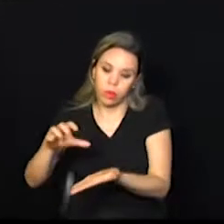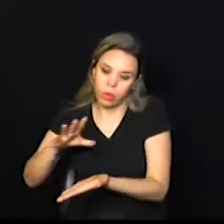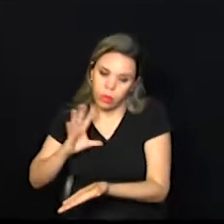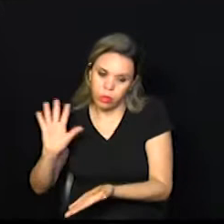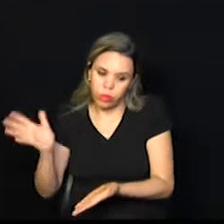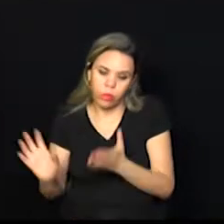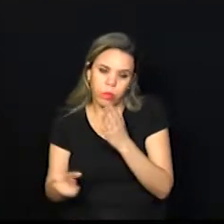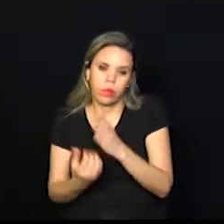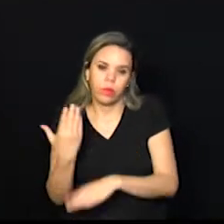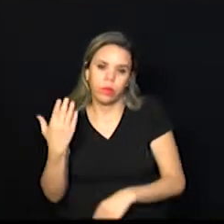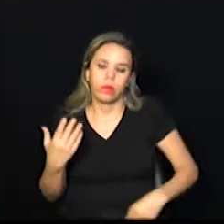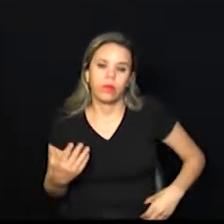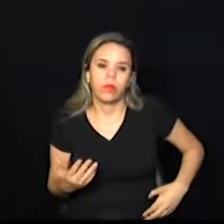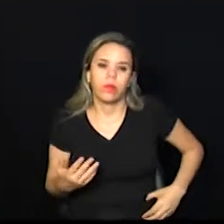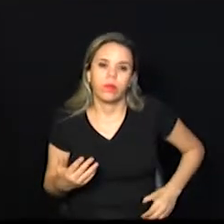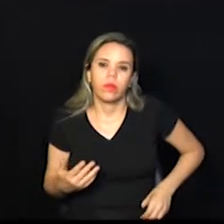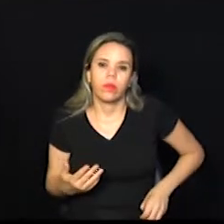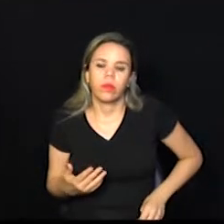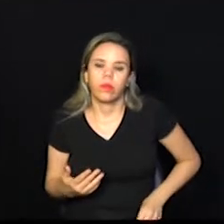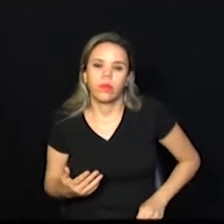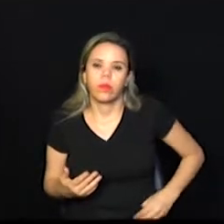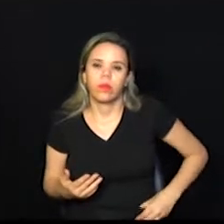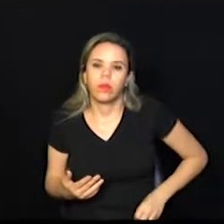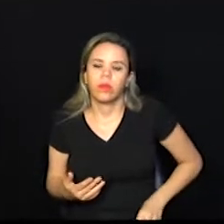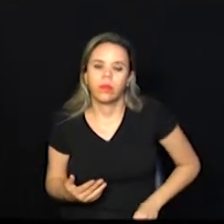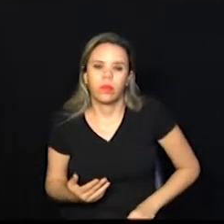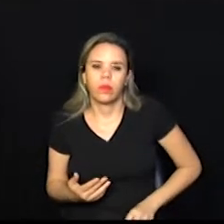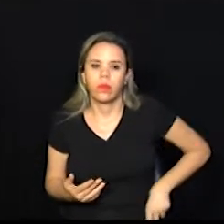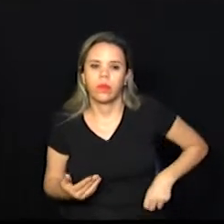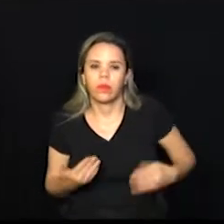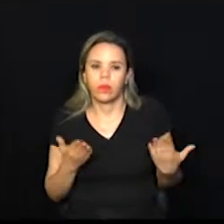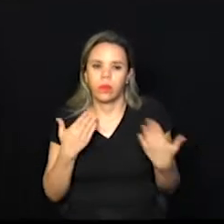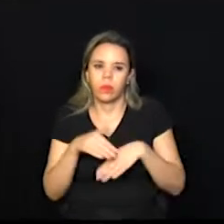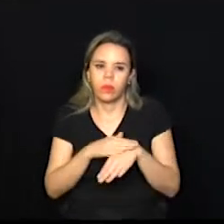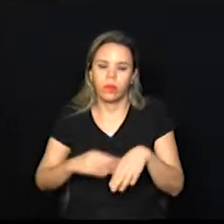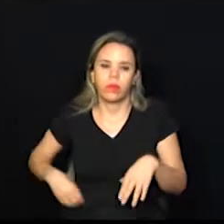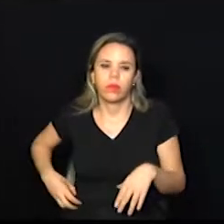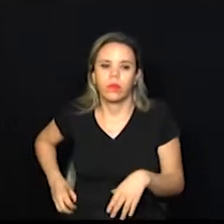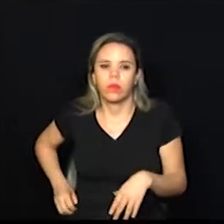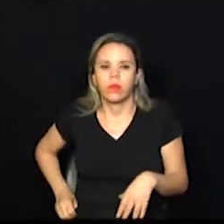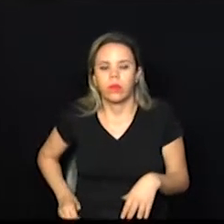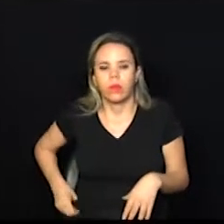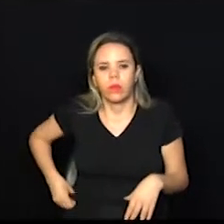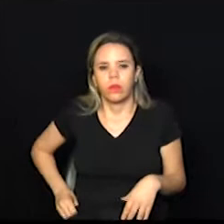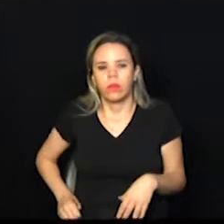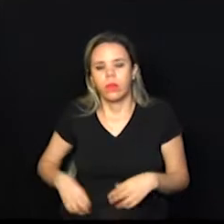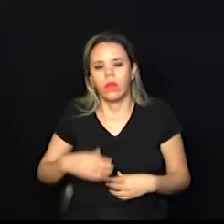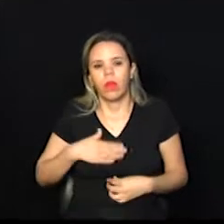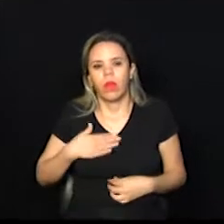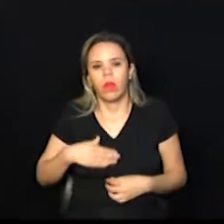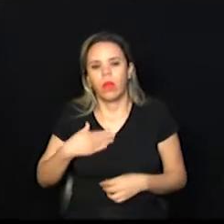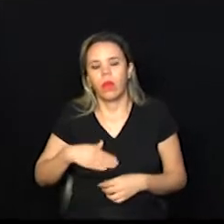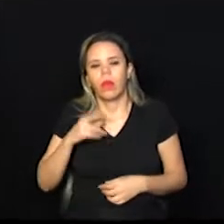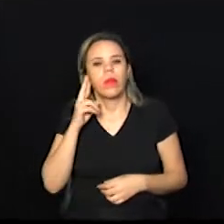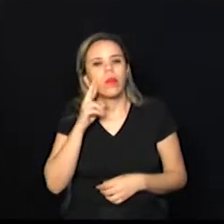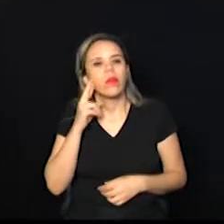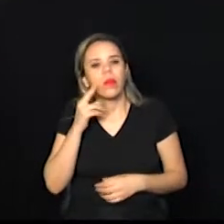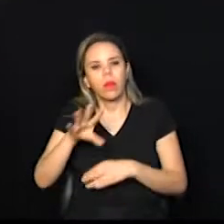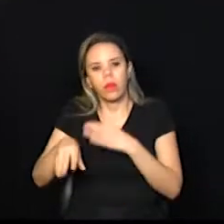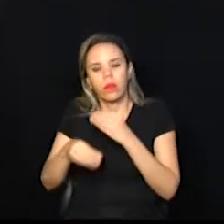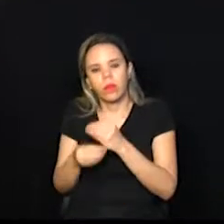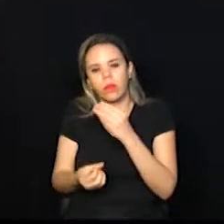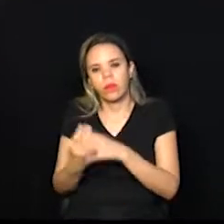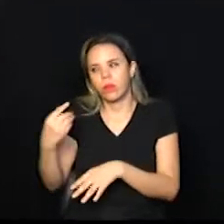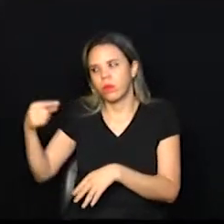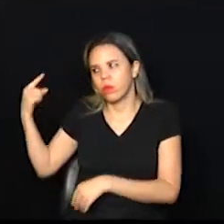acontece. E aí também a questão da roda de conversa, né, que a partir do agosto lilás a gente está implementando nos